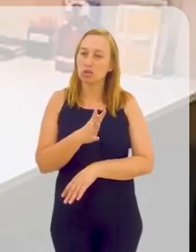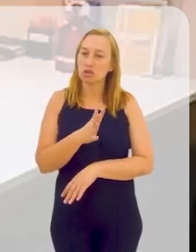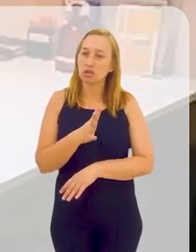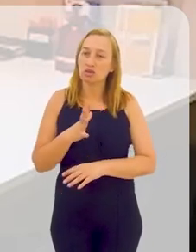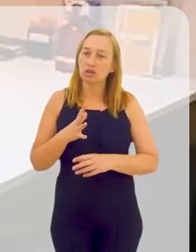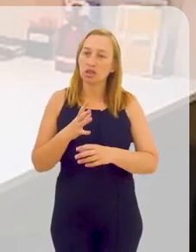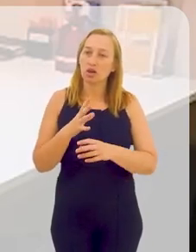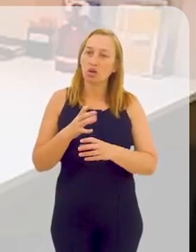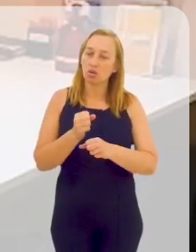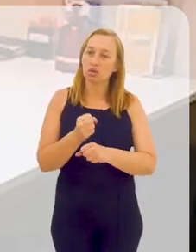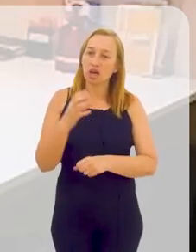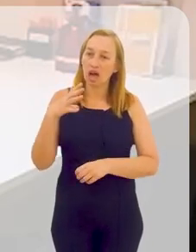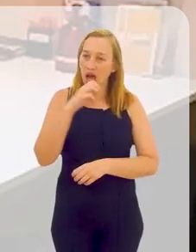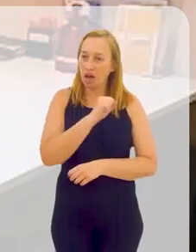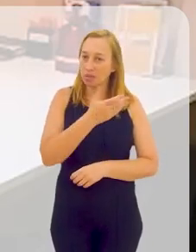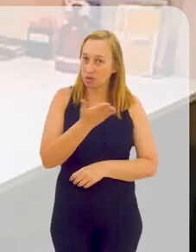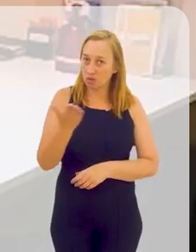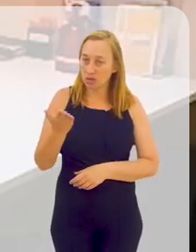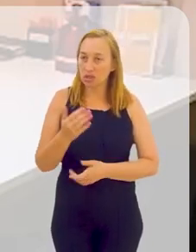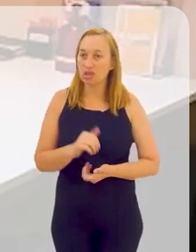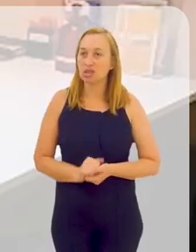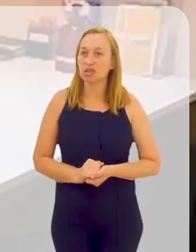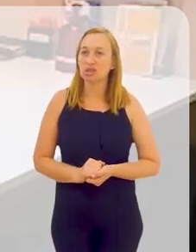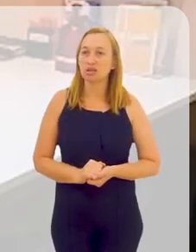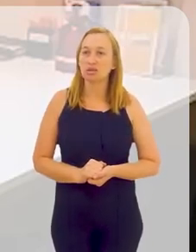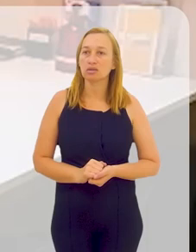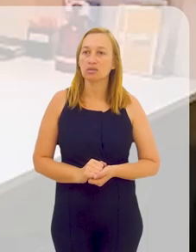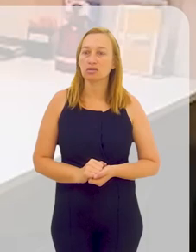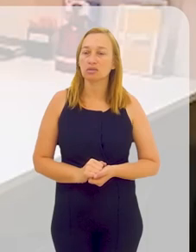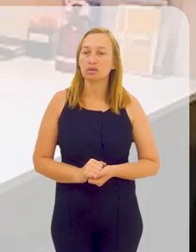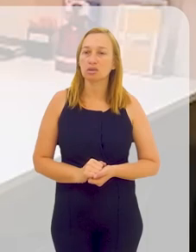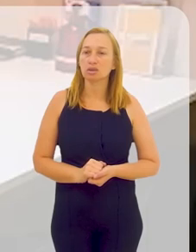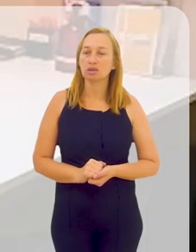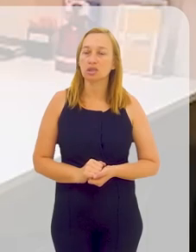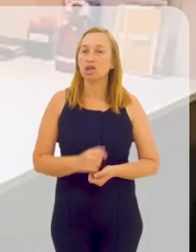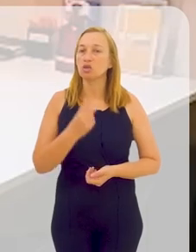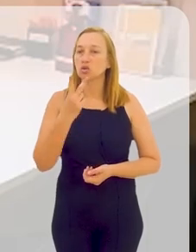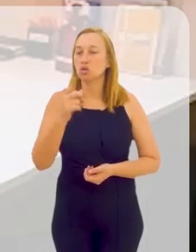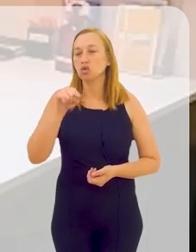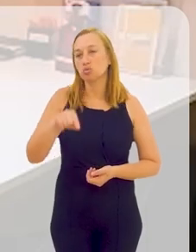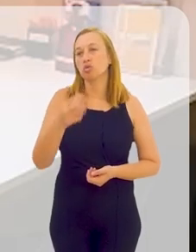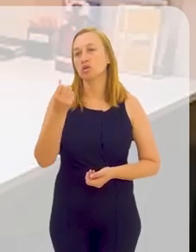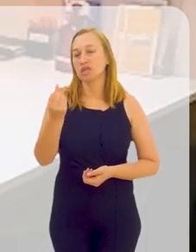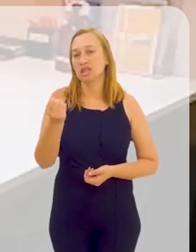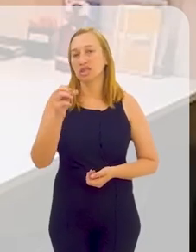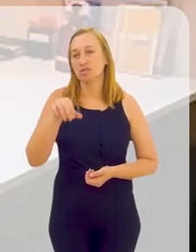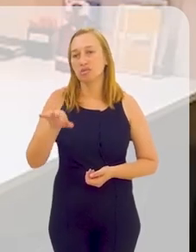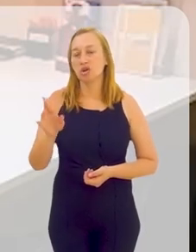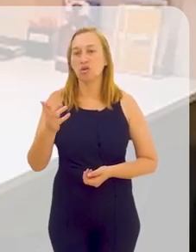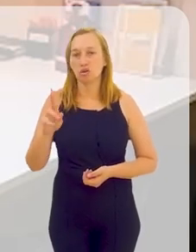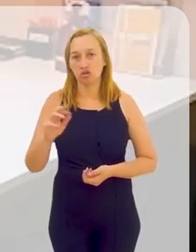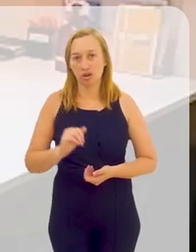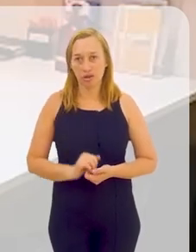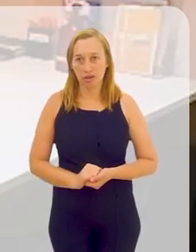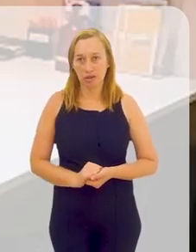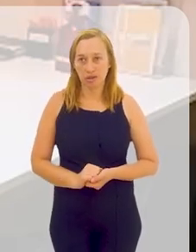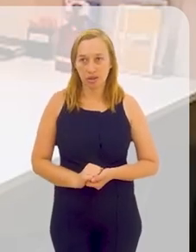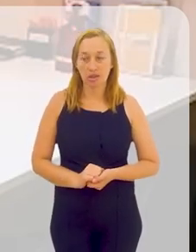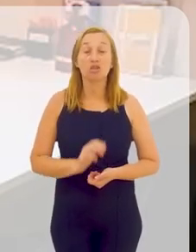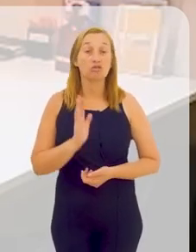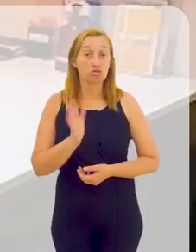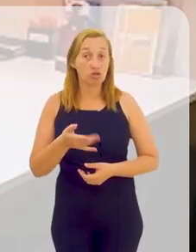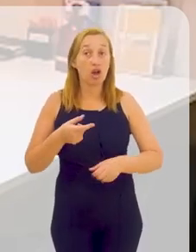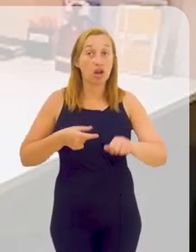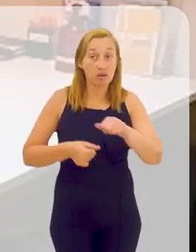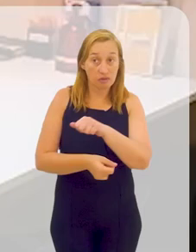mais ou menos fazer aqui uma conta rápida com vocês mais ou menos é 2.6 bilhões de